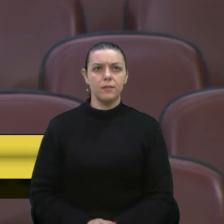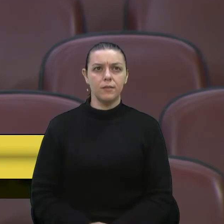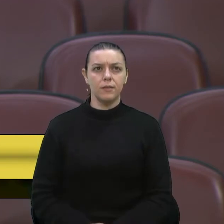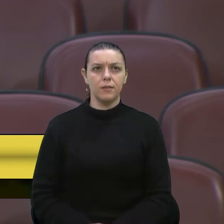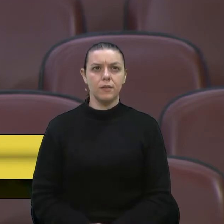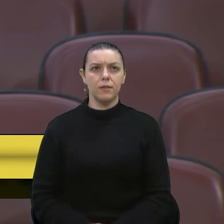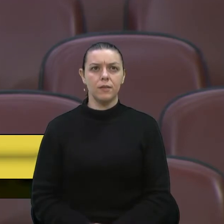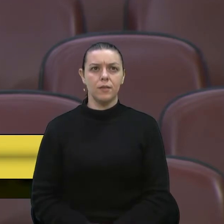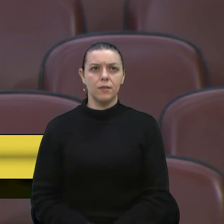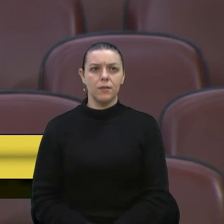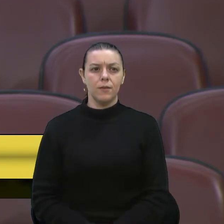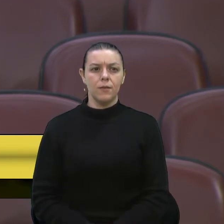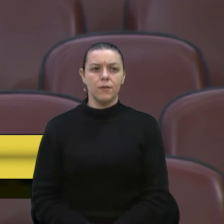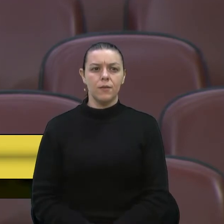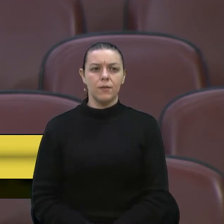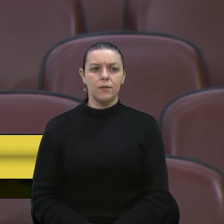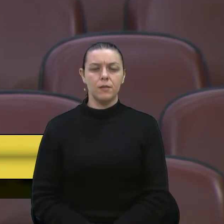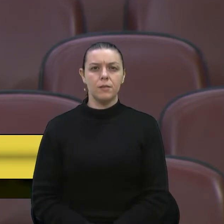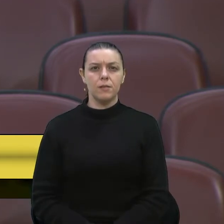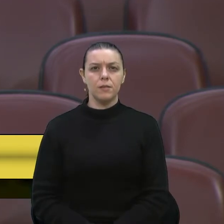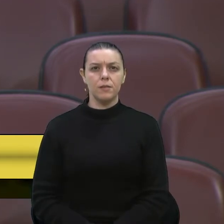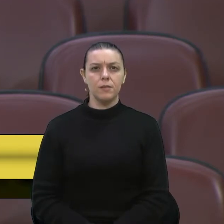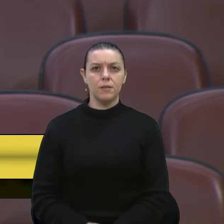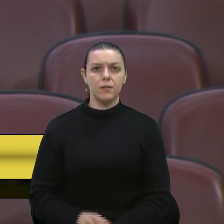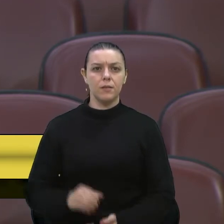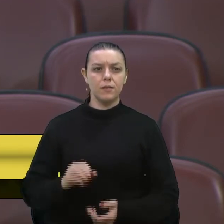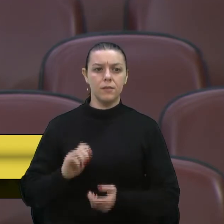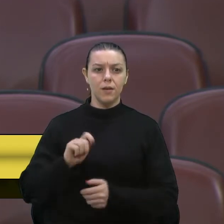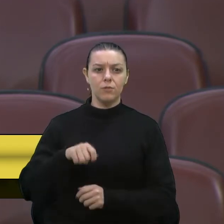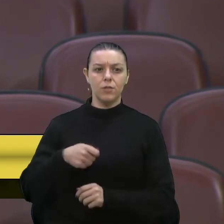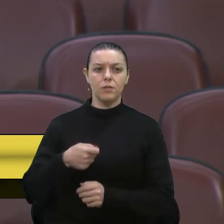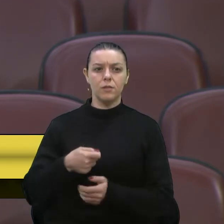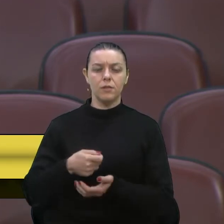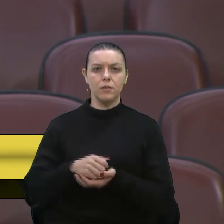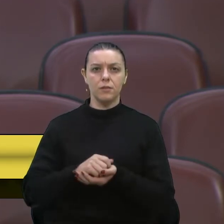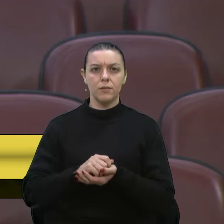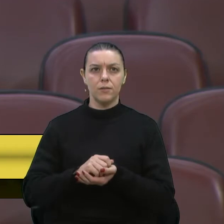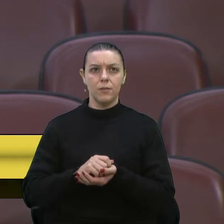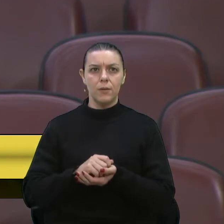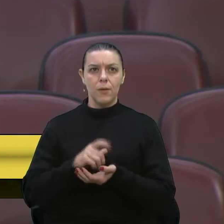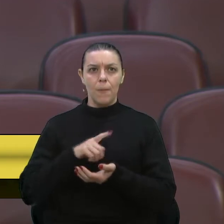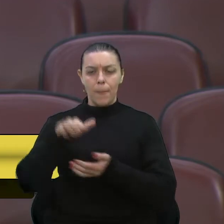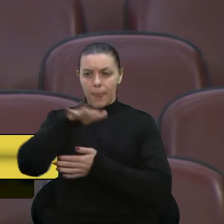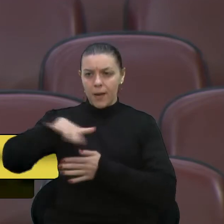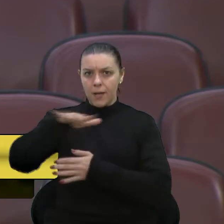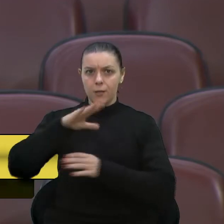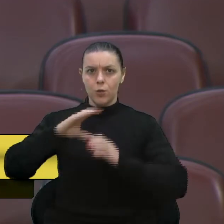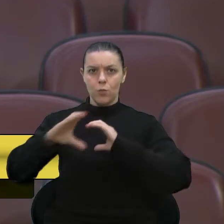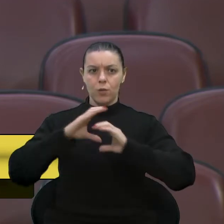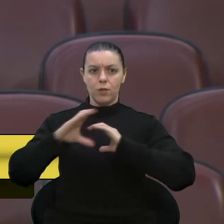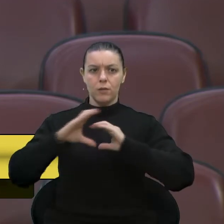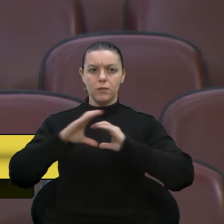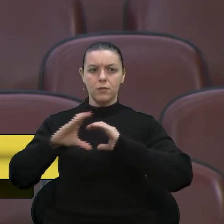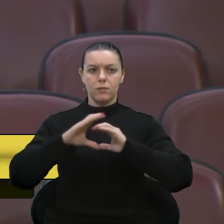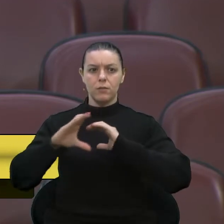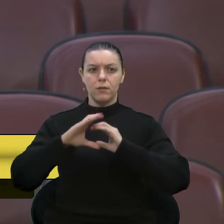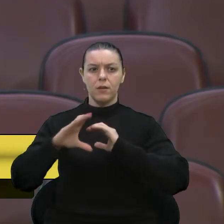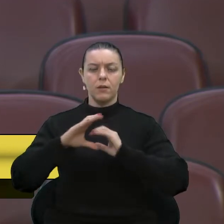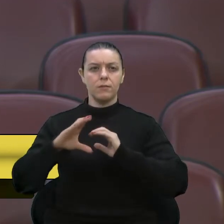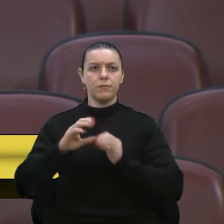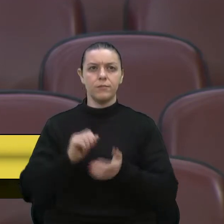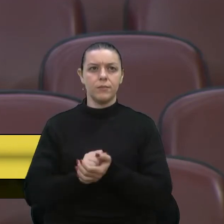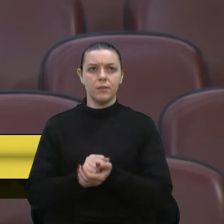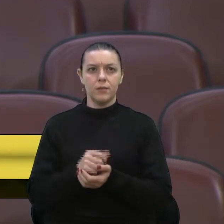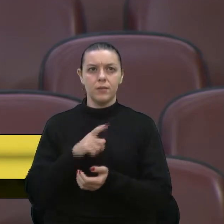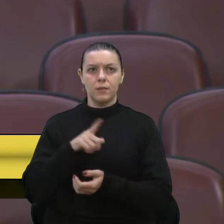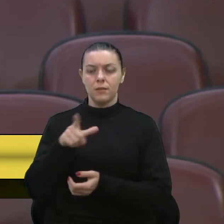né, e uma delas ele me contando que ele foi parar na área da comunicação com uns 10, 11 anos de idade,